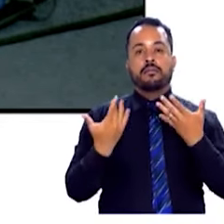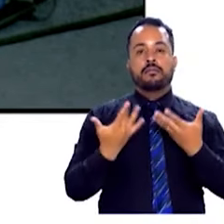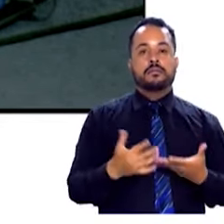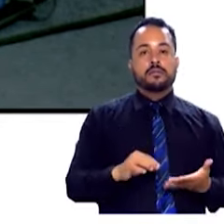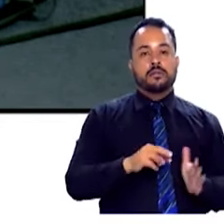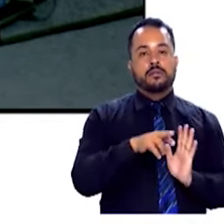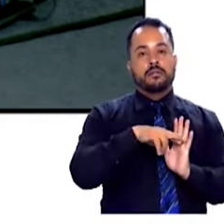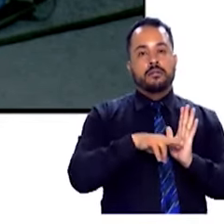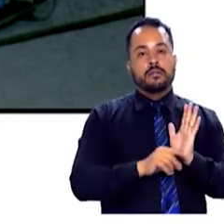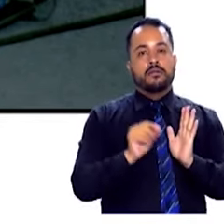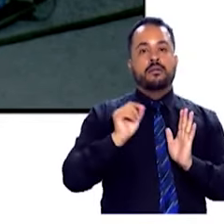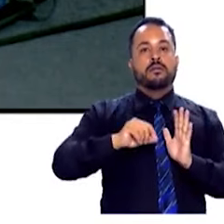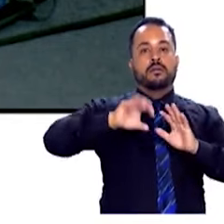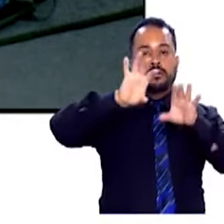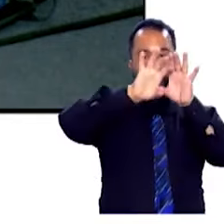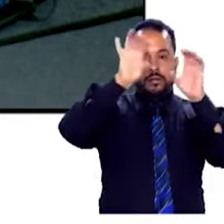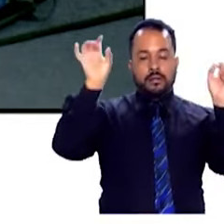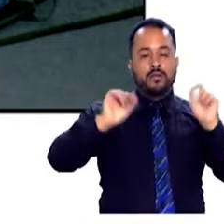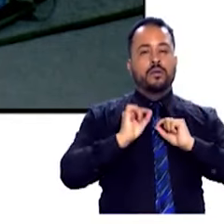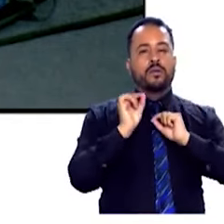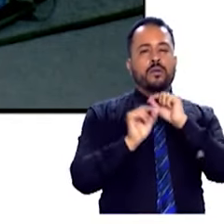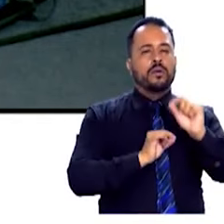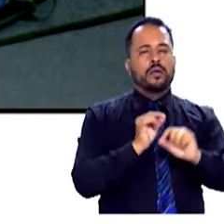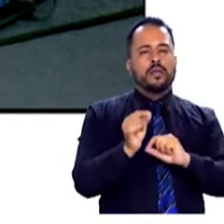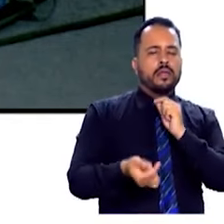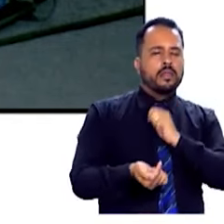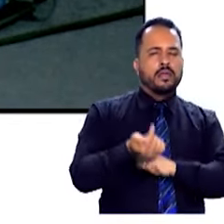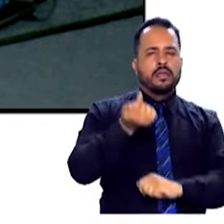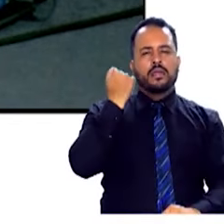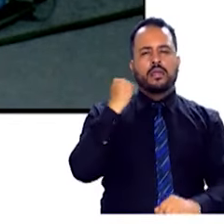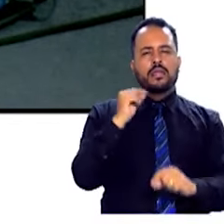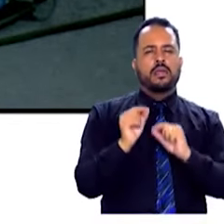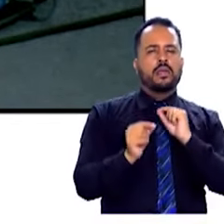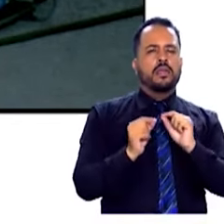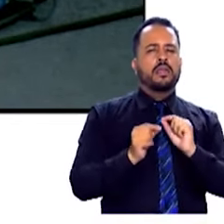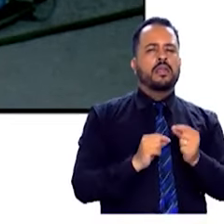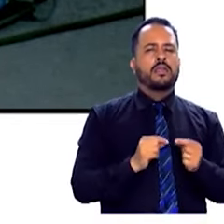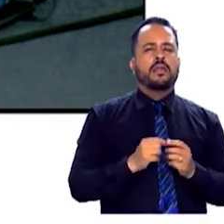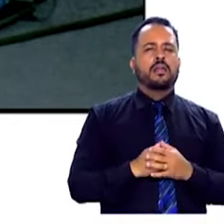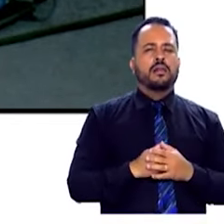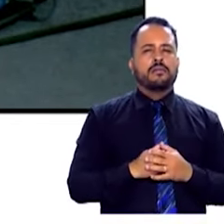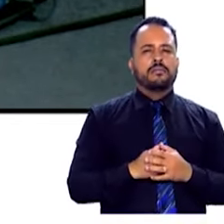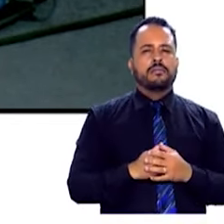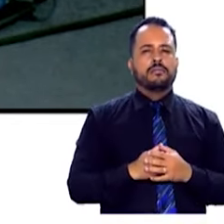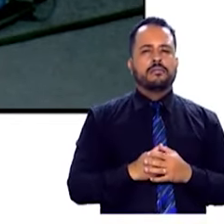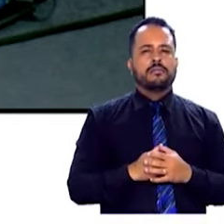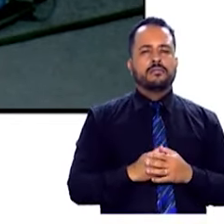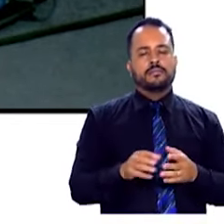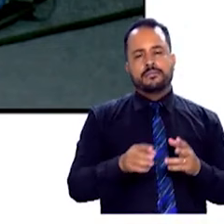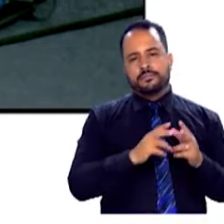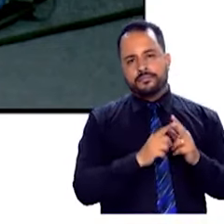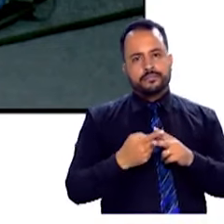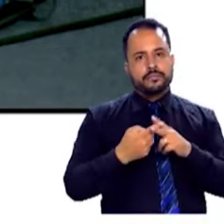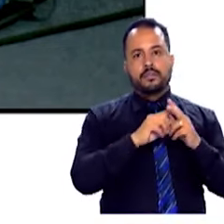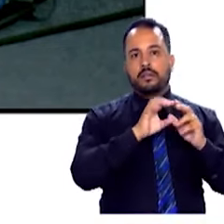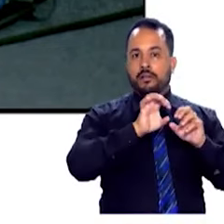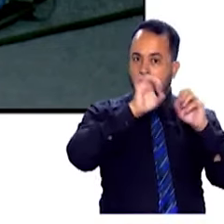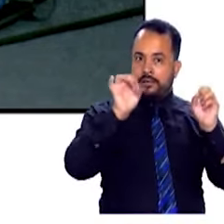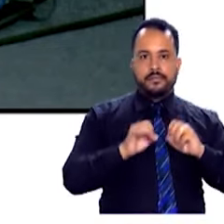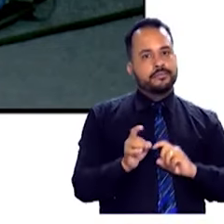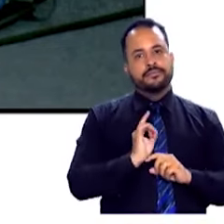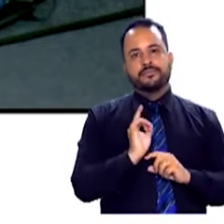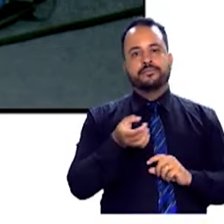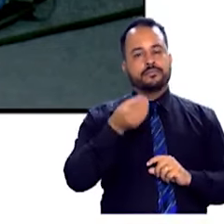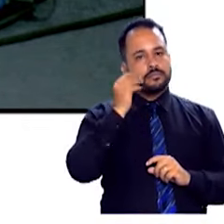corte nós temos que ter uma noção do que é precedente para aquela corte pelo menos de novo aqui não é uma tentativa de corrigir outro sistemas é só demonstrar que